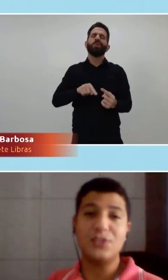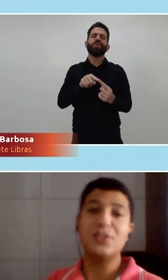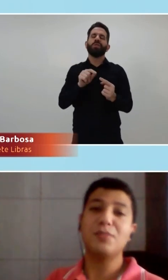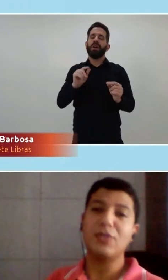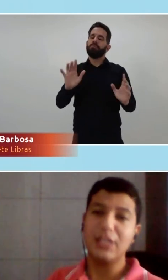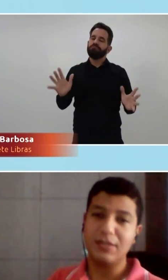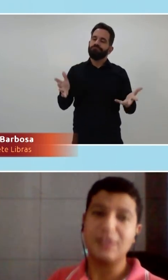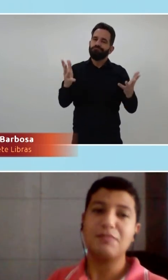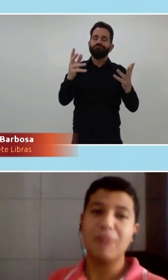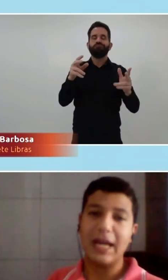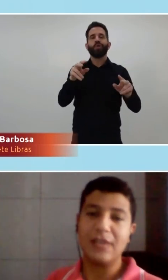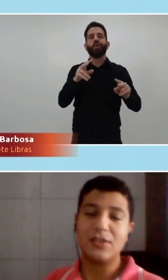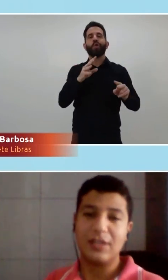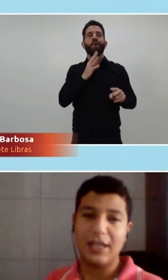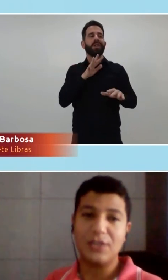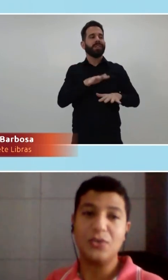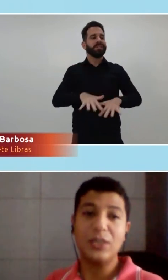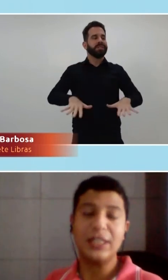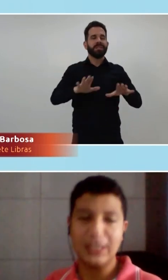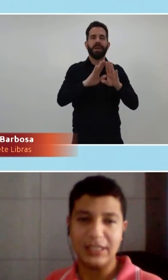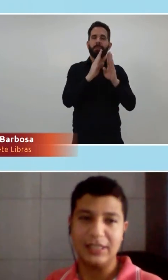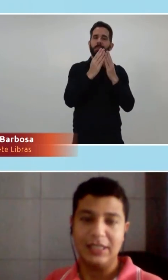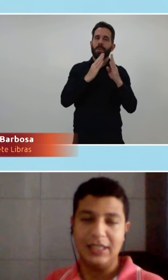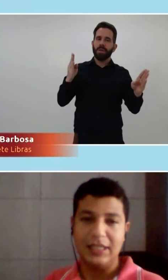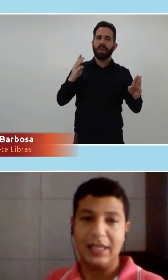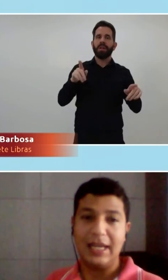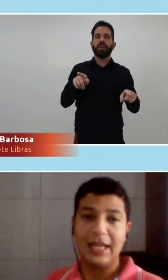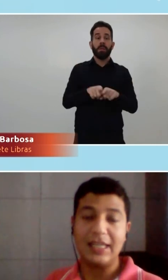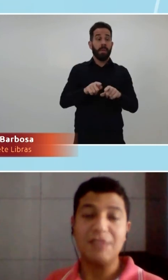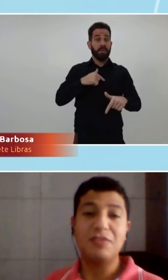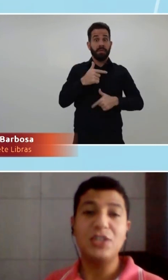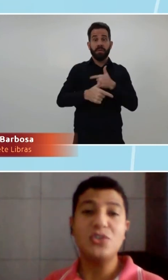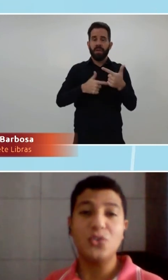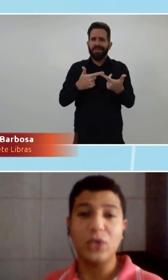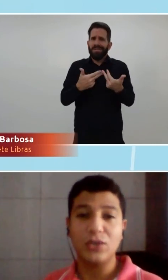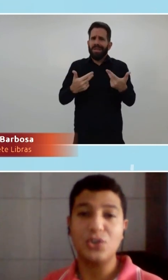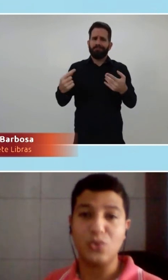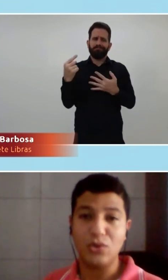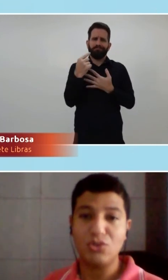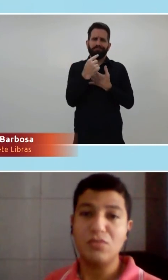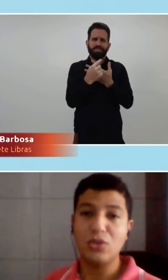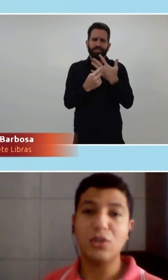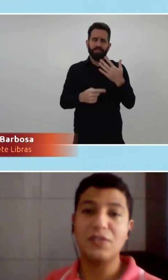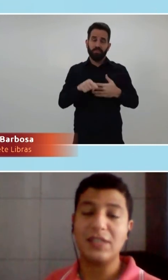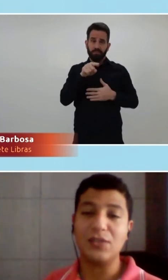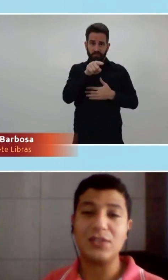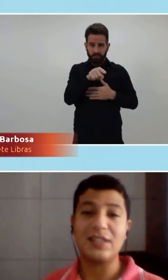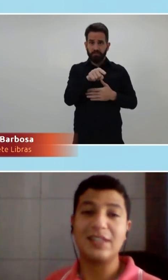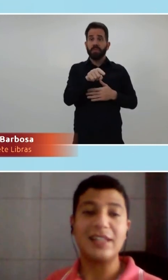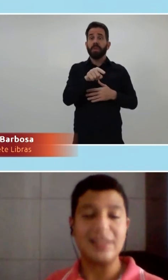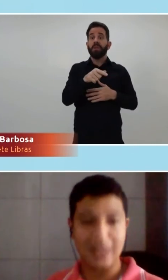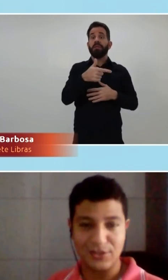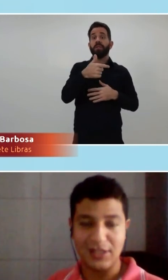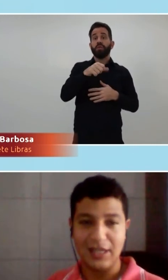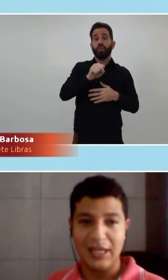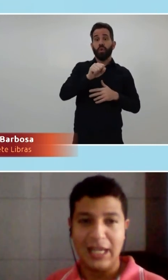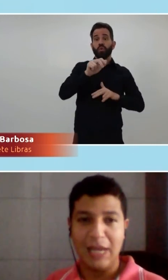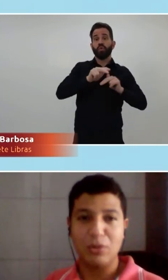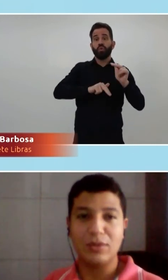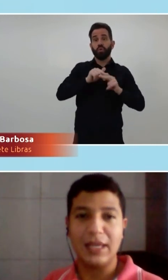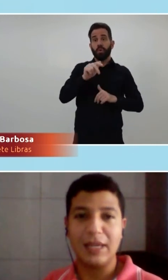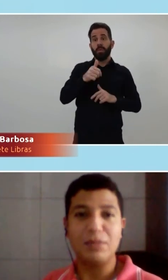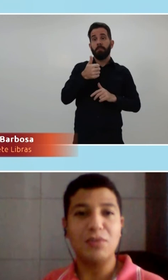inovações disponíveis para a sociedade goiana. Criada em 28 de junho de 1967,